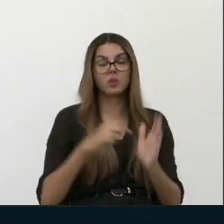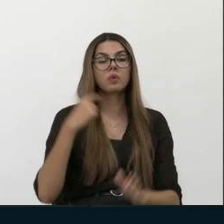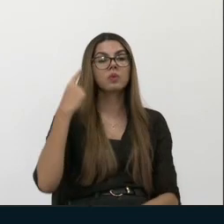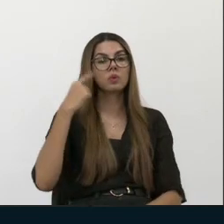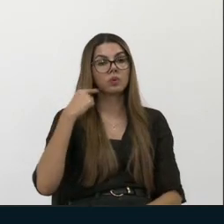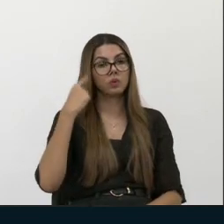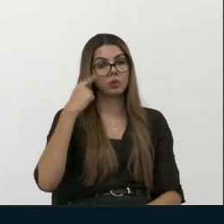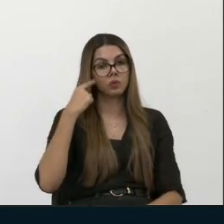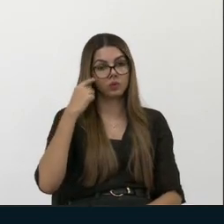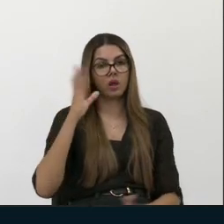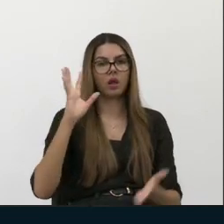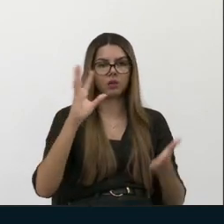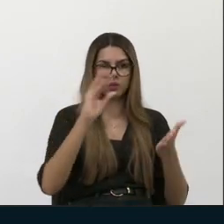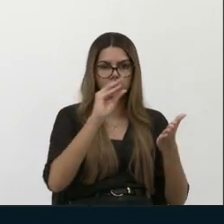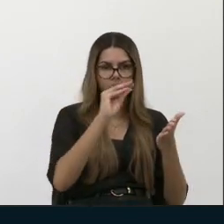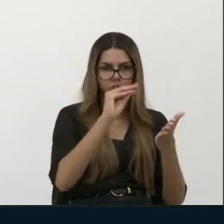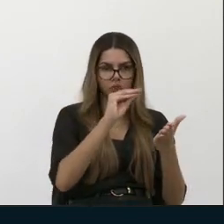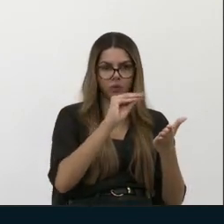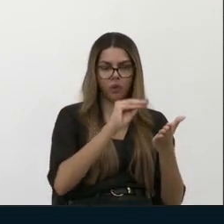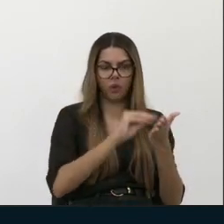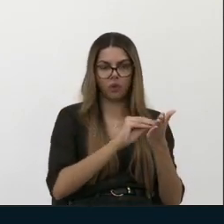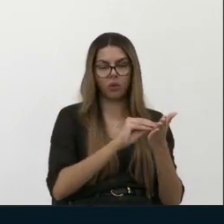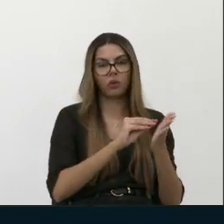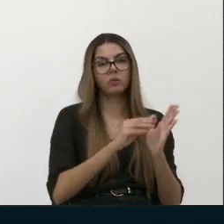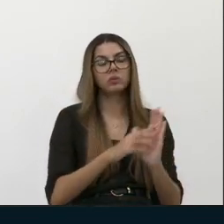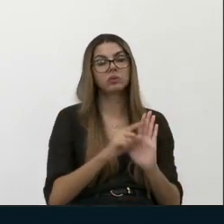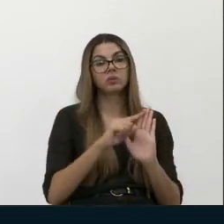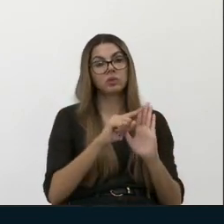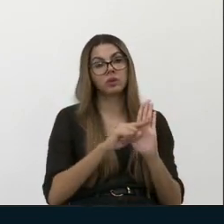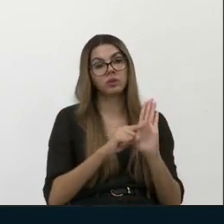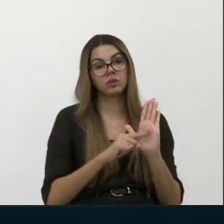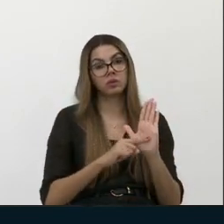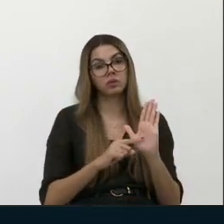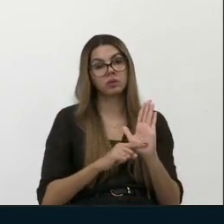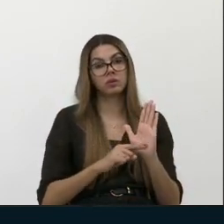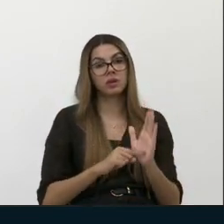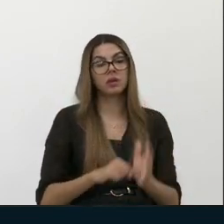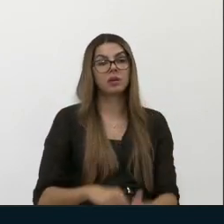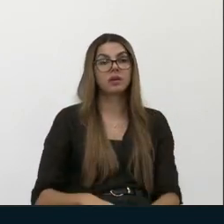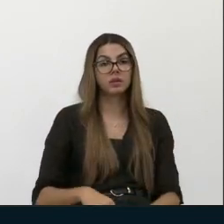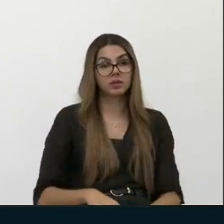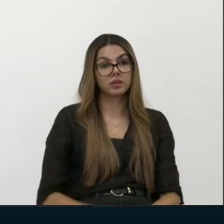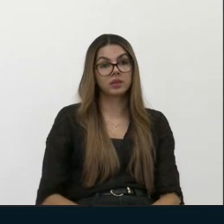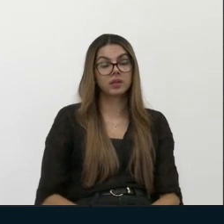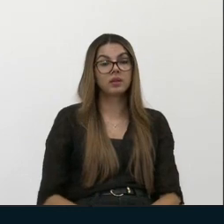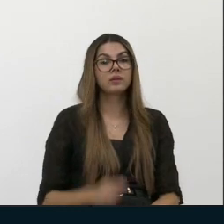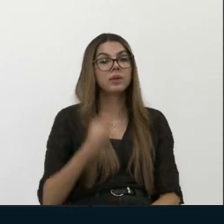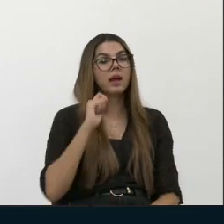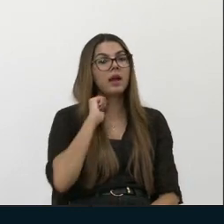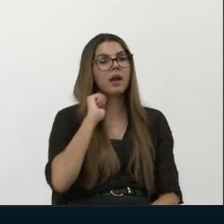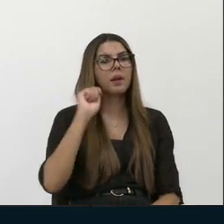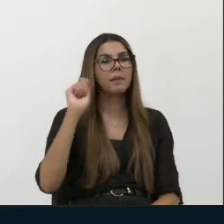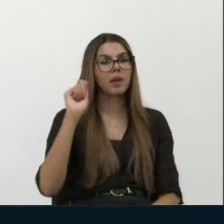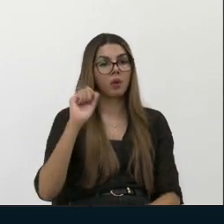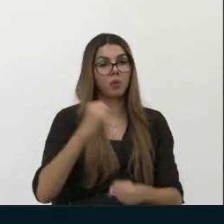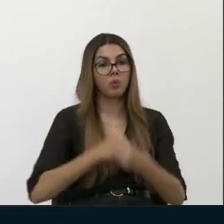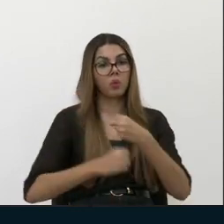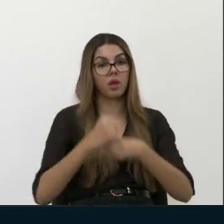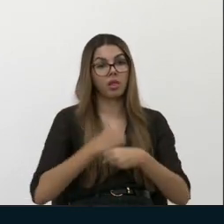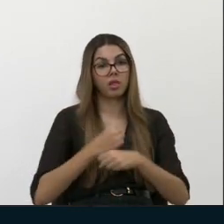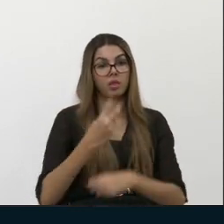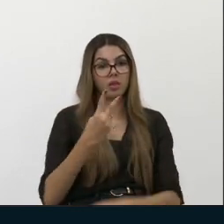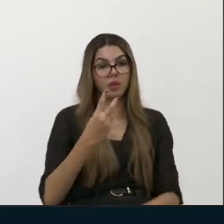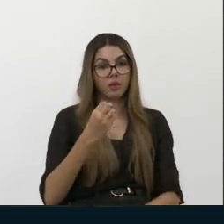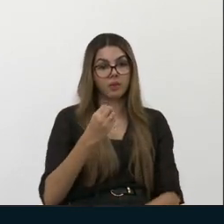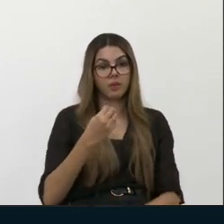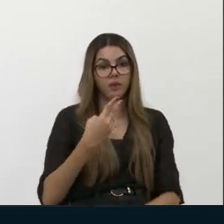a OAB Federal protocolou na Câmara dos Deputados, no Senado, em abril de 2024, para acrescentar